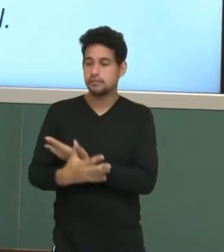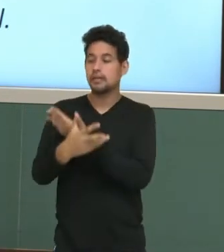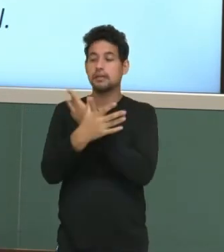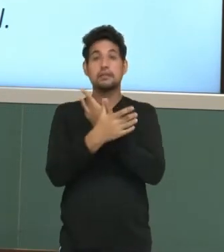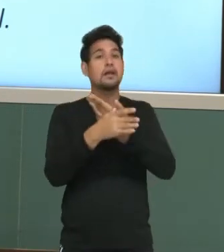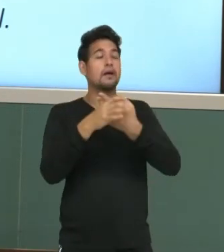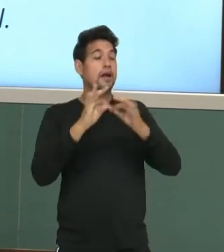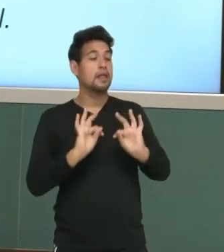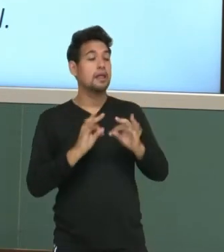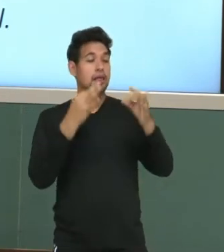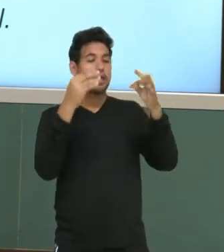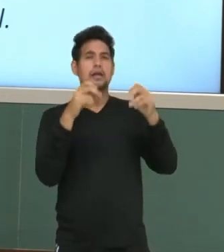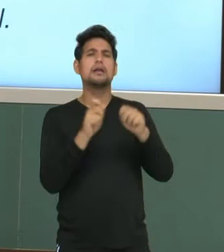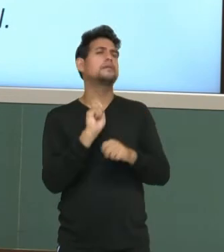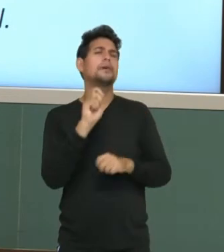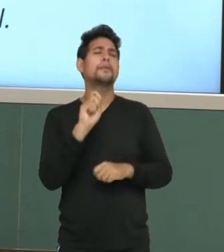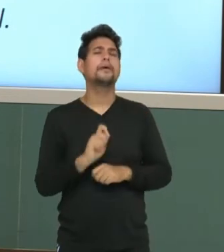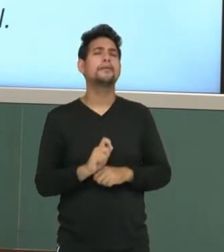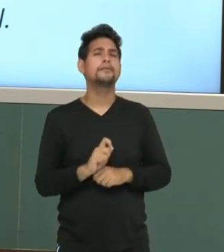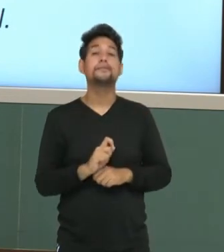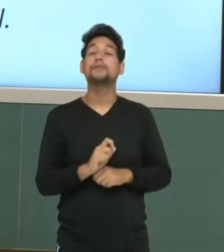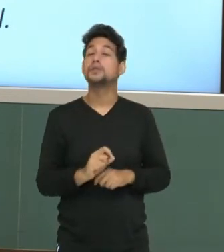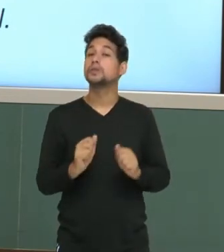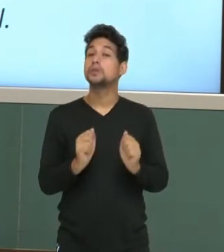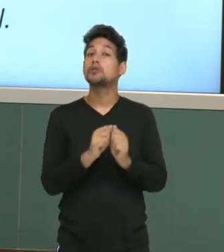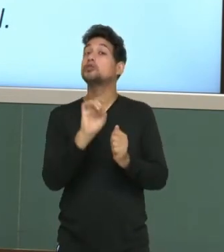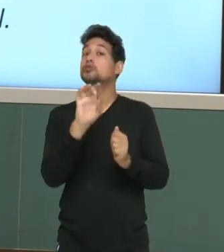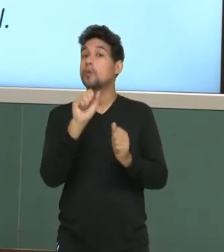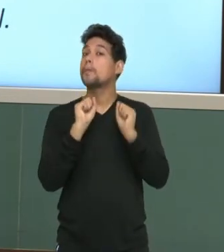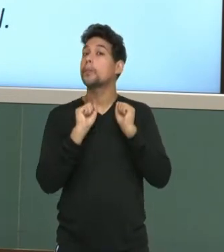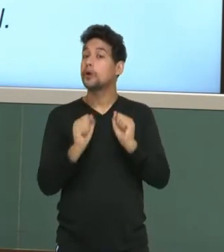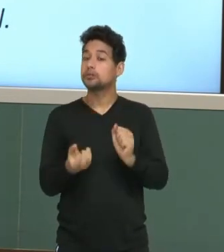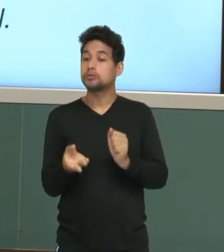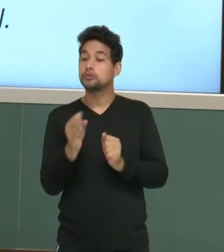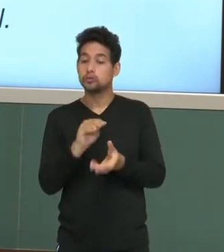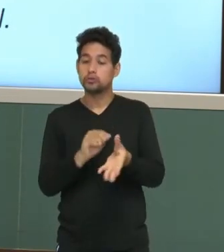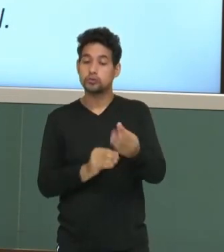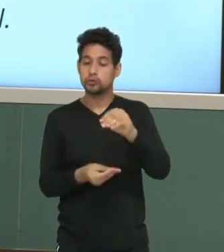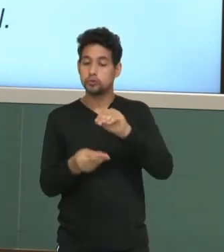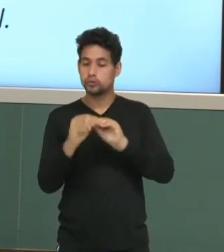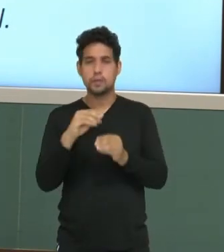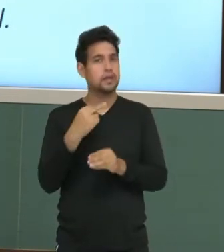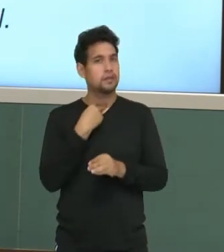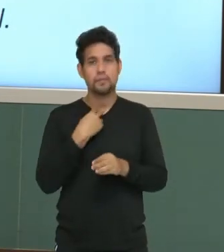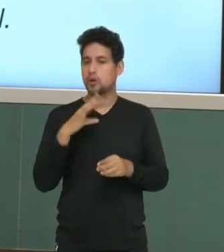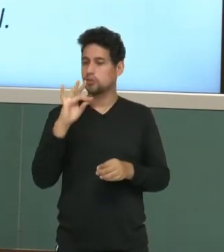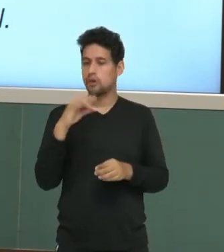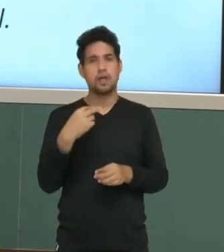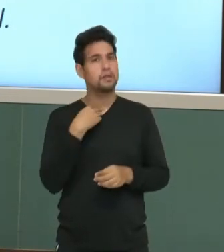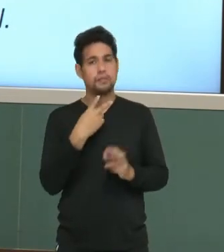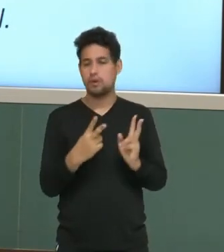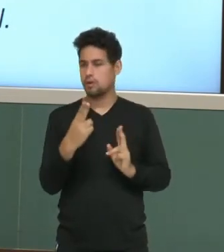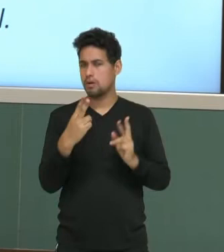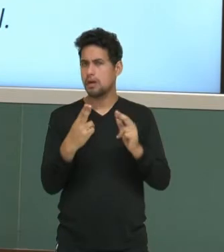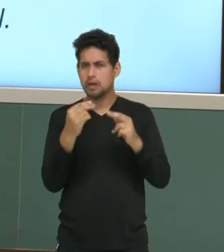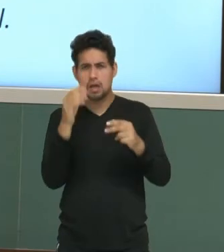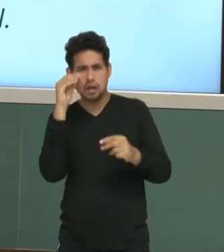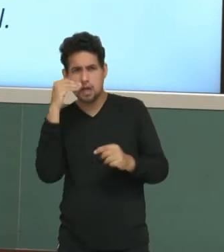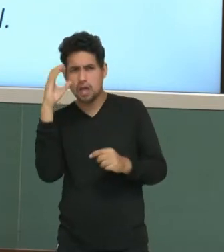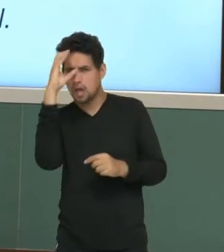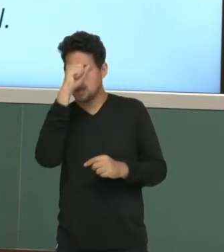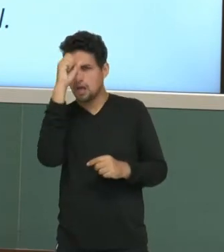técnica, essa arte, só está associada à dobradura de papéis. Se você quer saber mais um